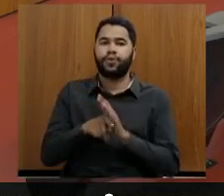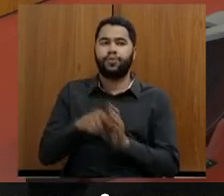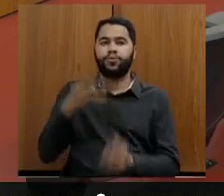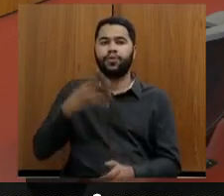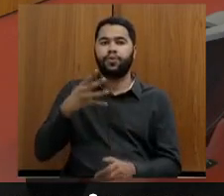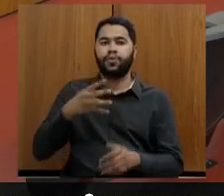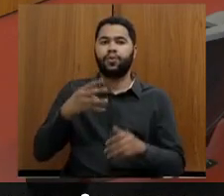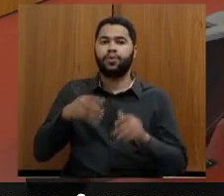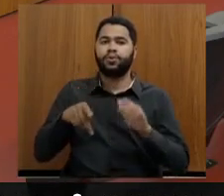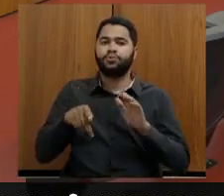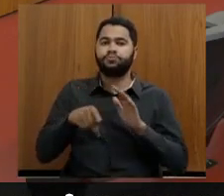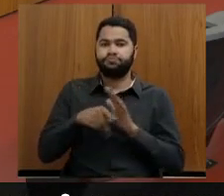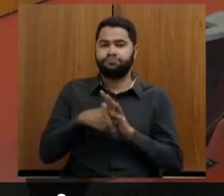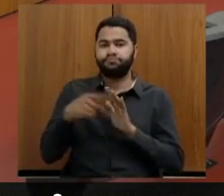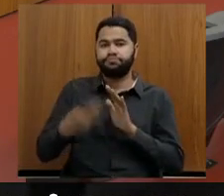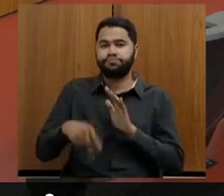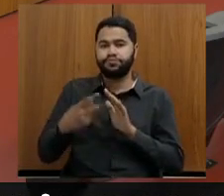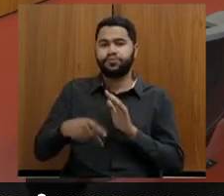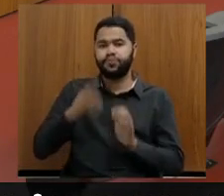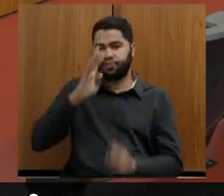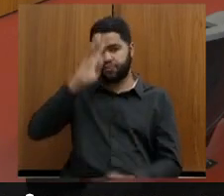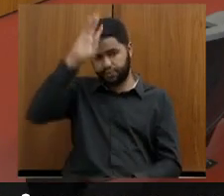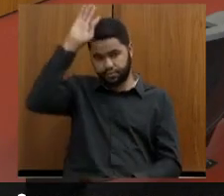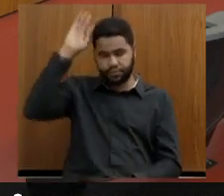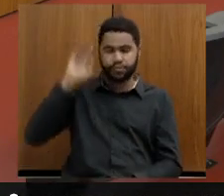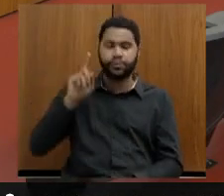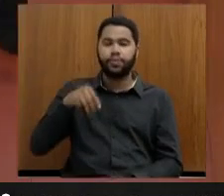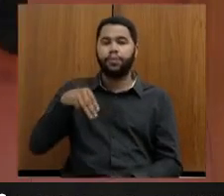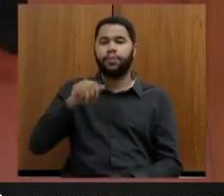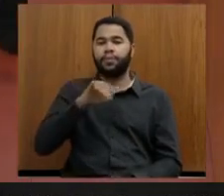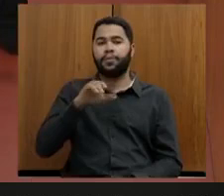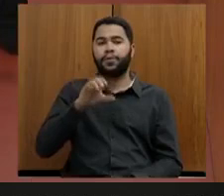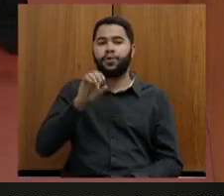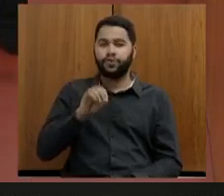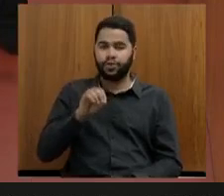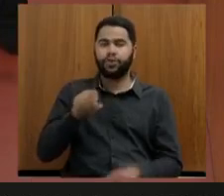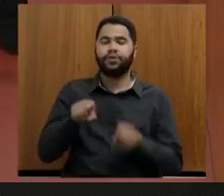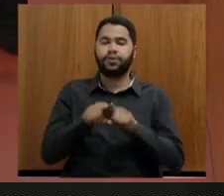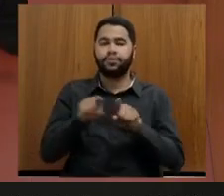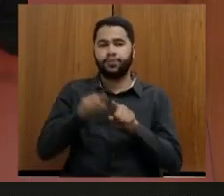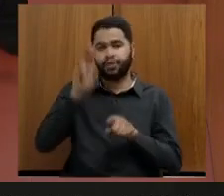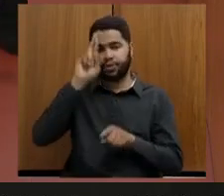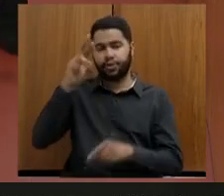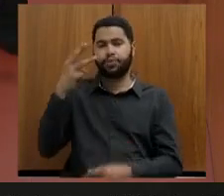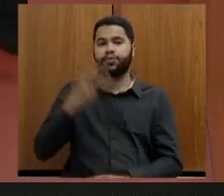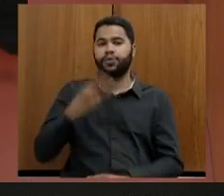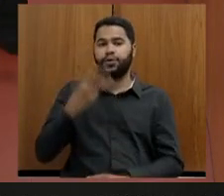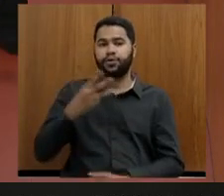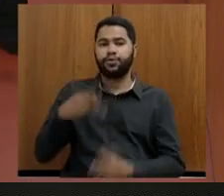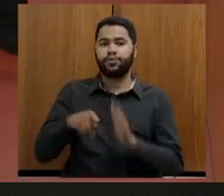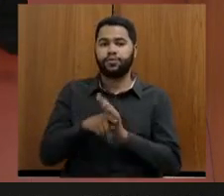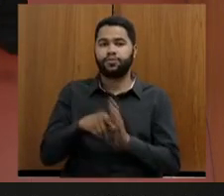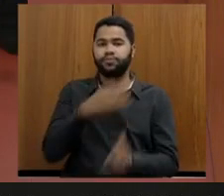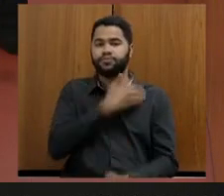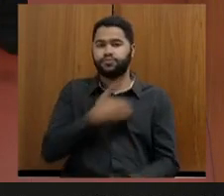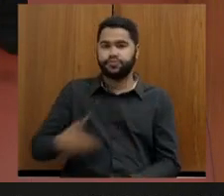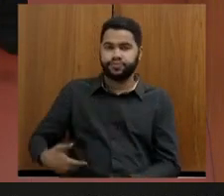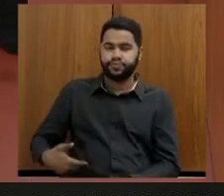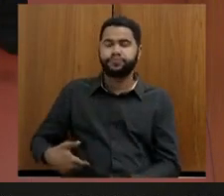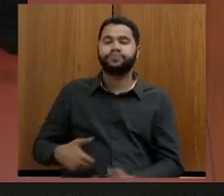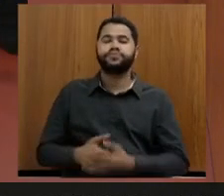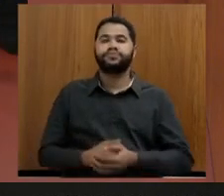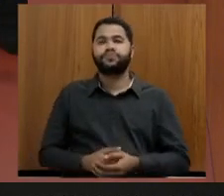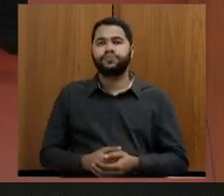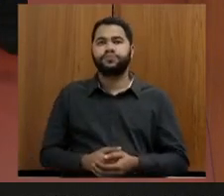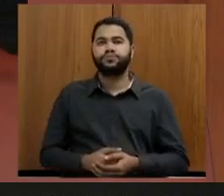quarta sessão do Estadual do Corpo de Bombeiros do Major BM Moisés Magalhães de Souza chefe da 3ª seção do estado maior do Corpo Bombeiro